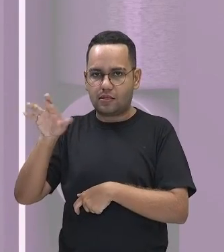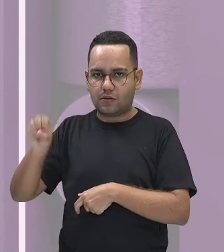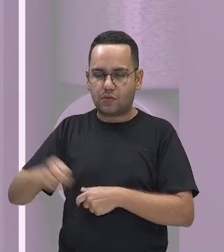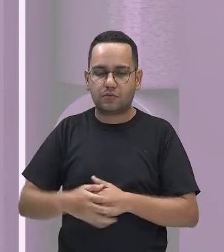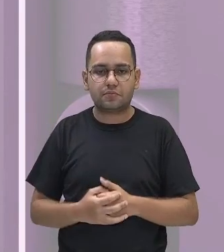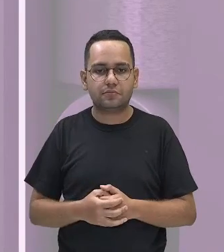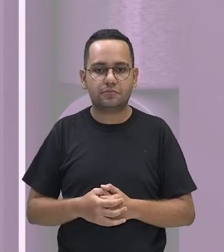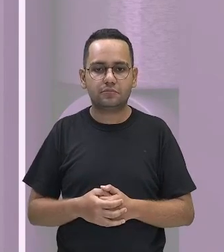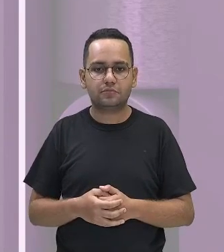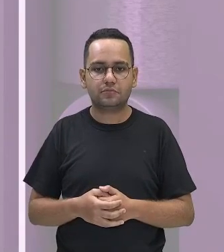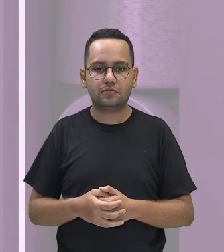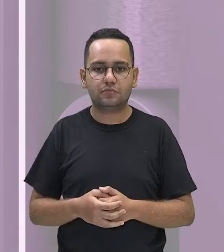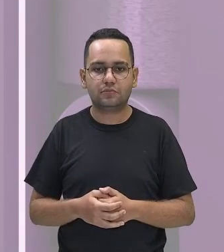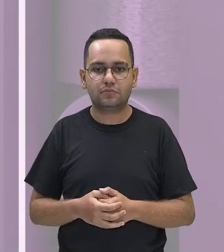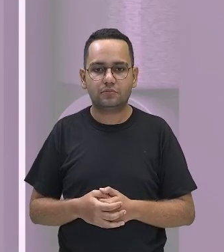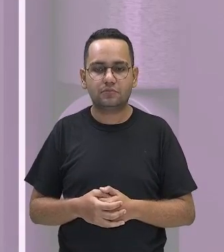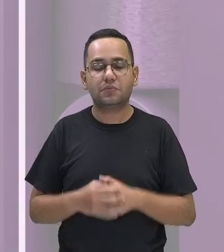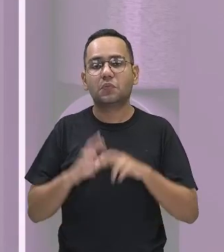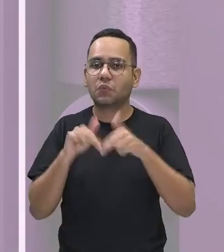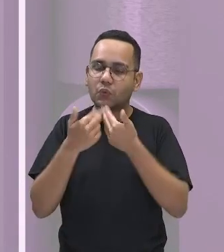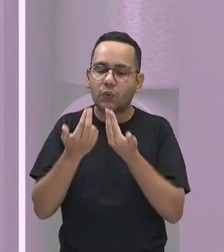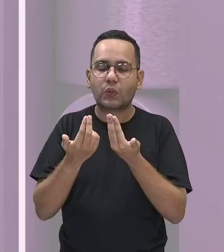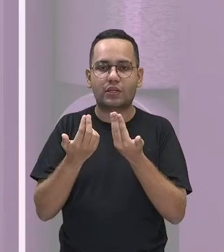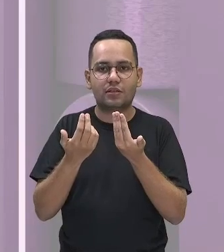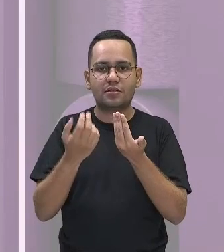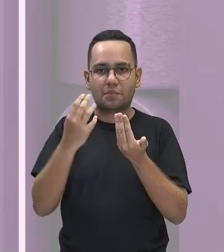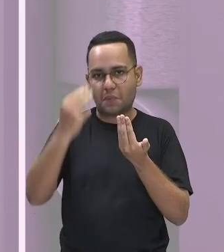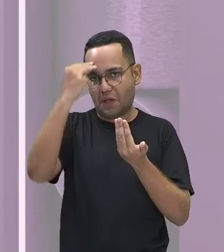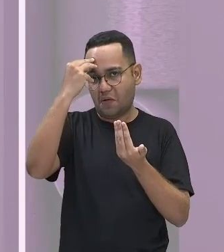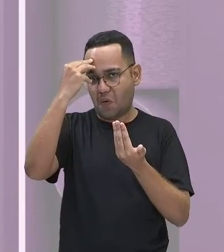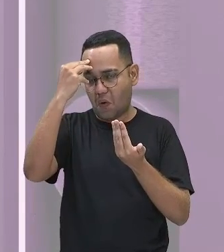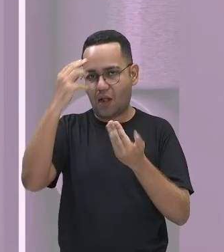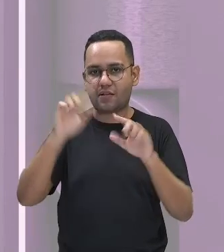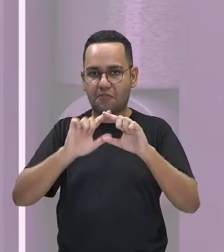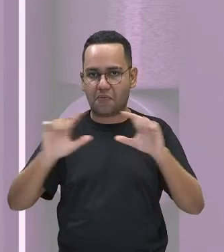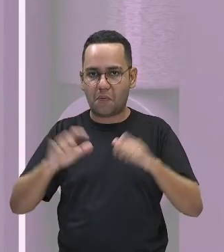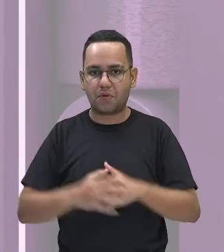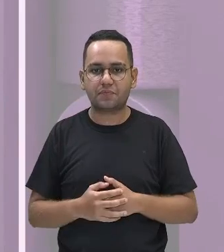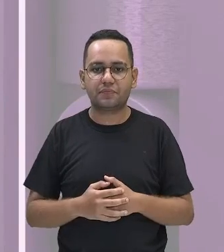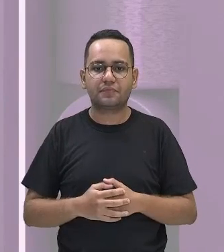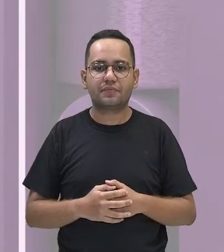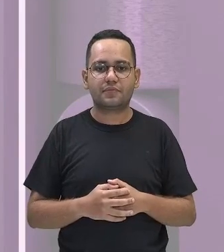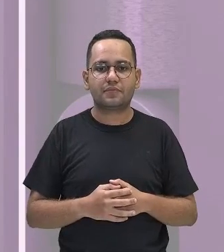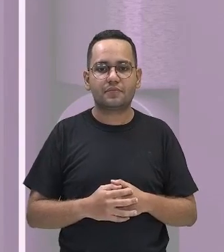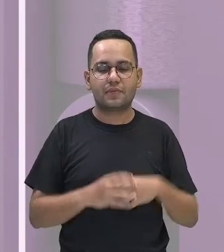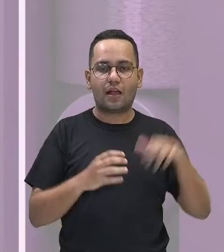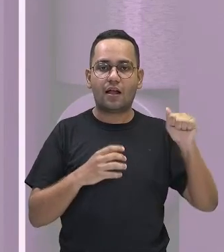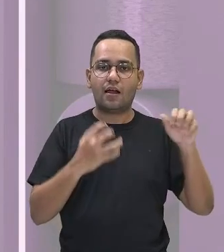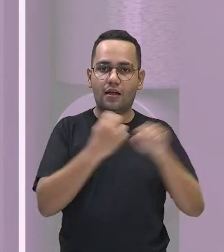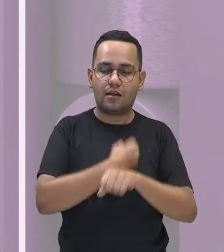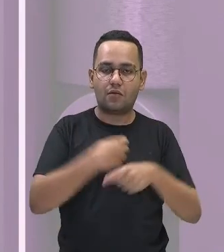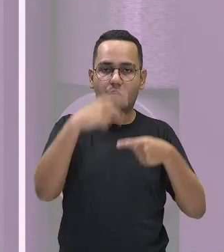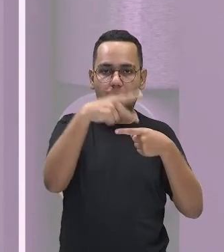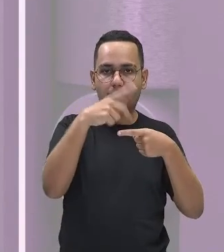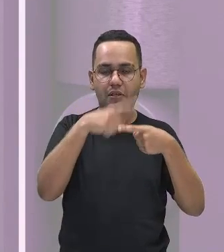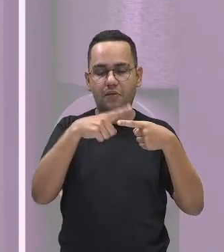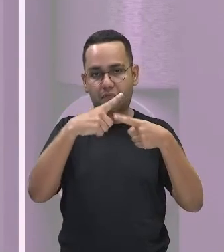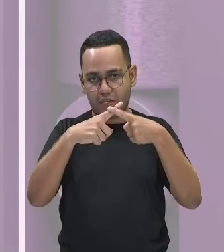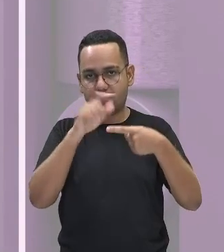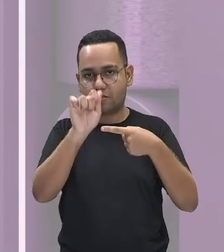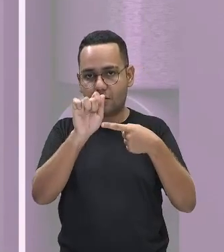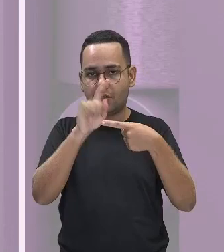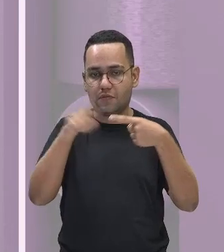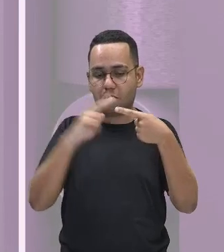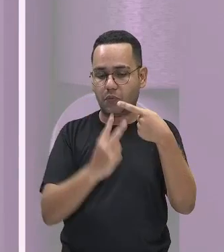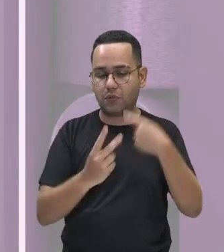mais, então, a expressão de um polígono regular. Perímetro vezes o apótema dividido por 2. E se não souber